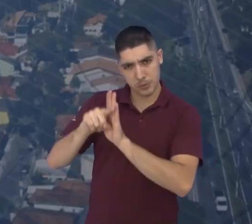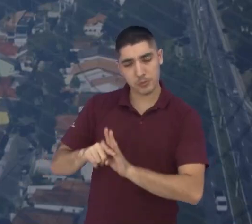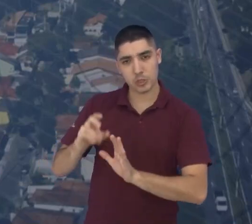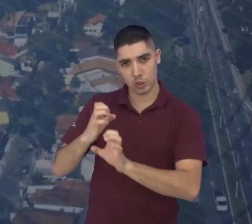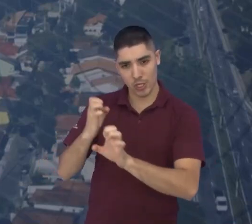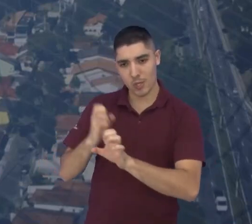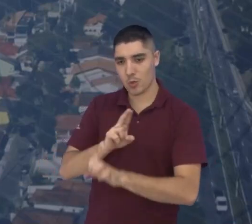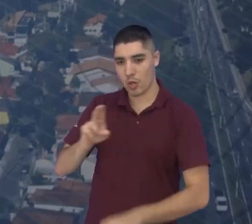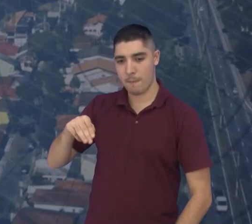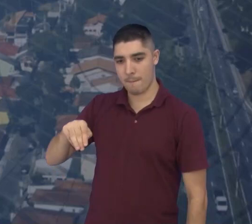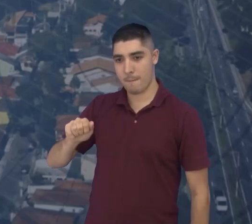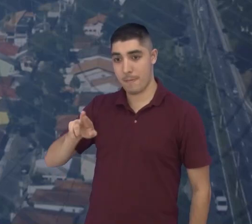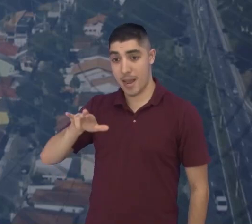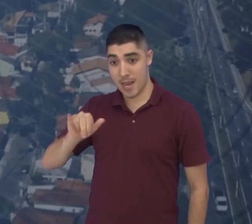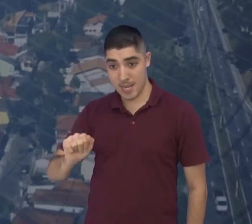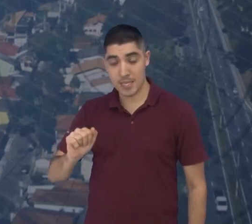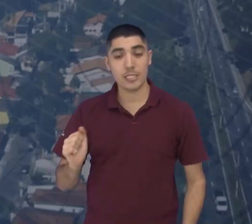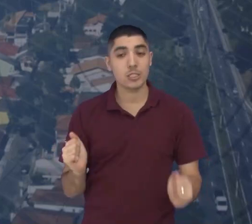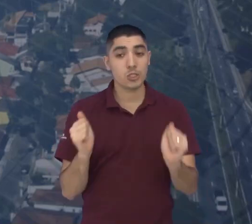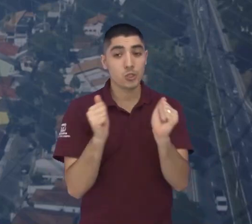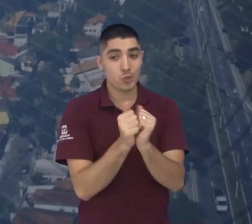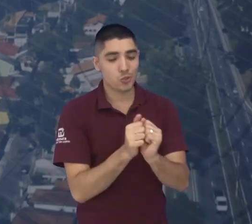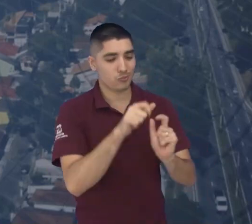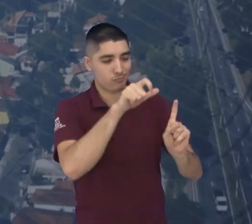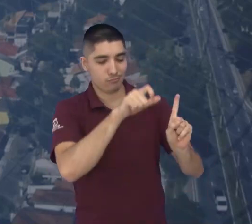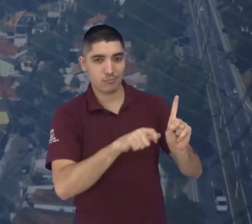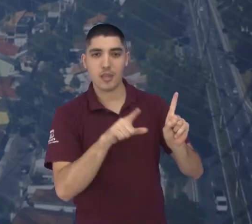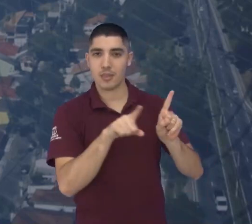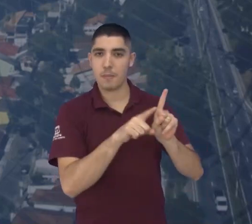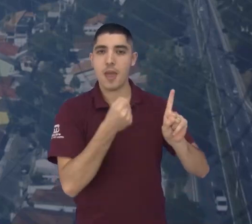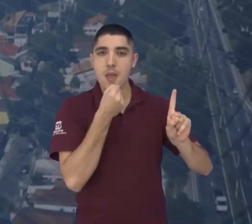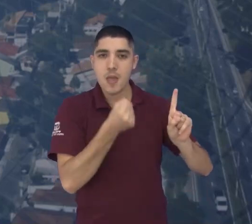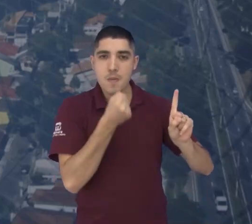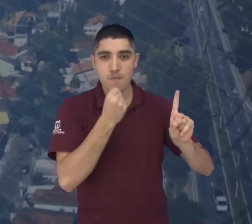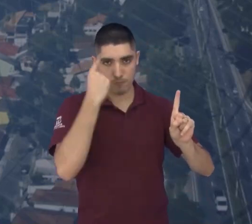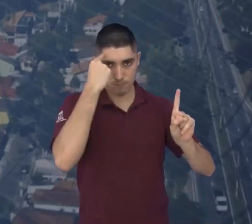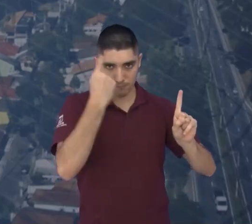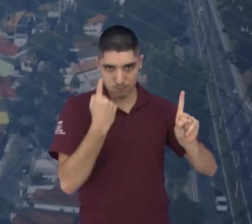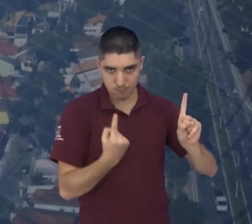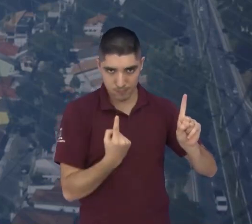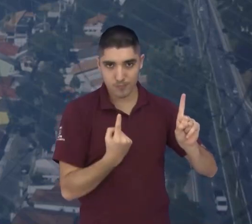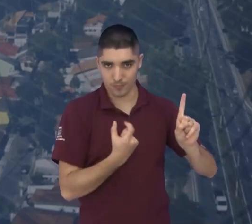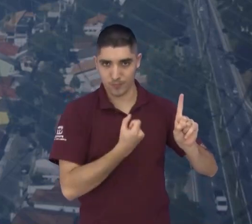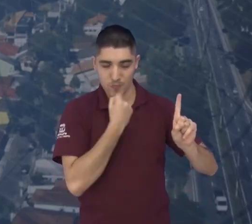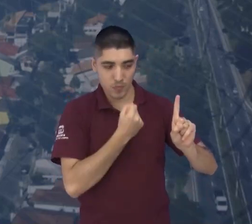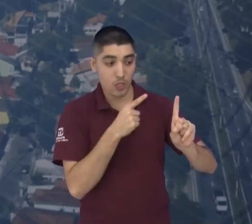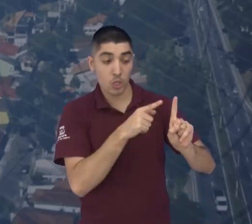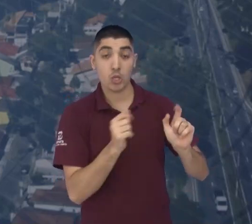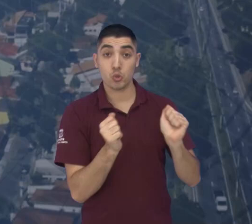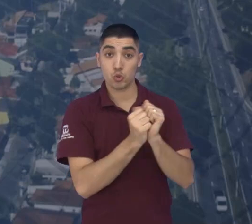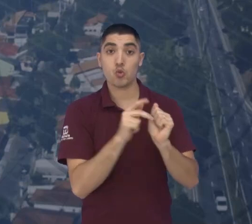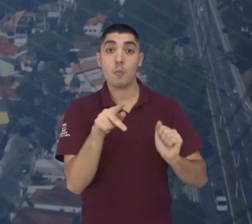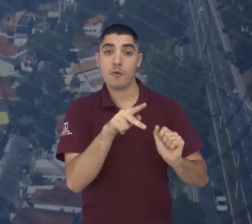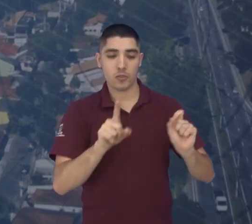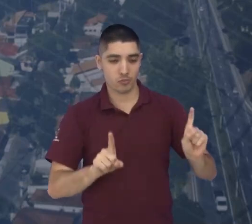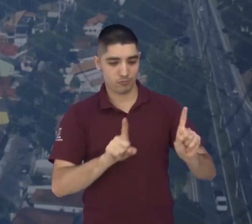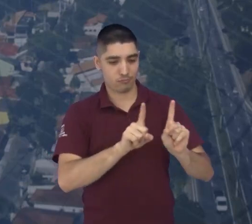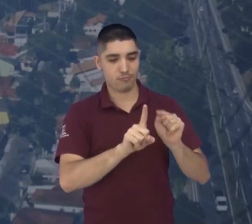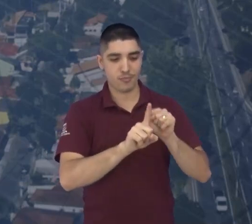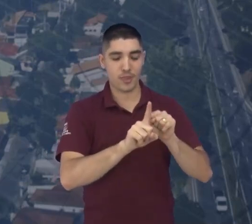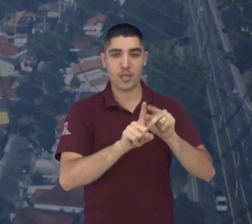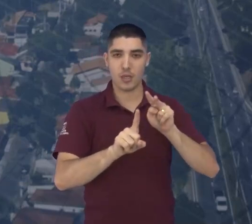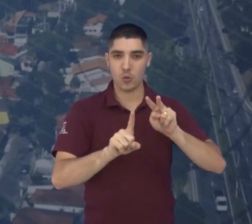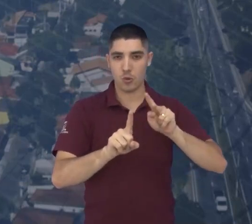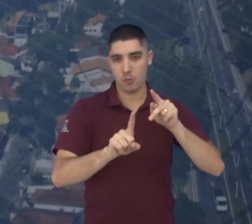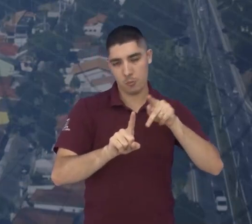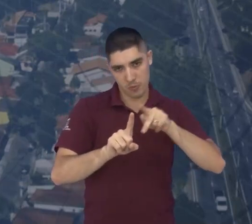e também a repórter Tamires Vick, que tem participado conosco também, juntamente do ex-historiador Edu Paiotti.